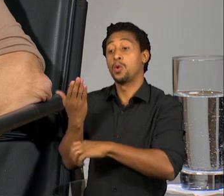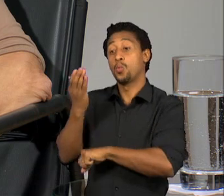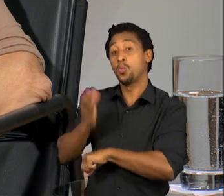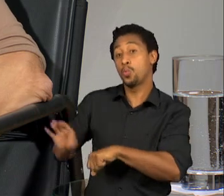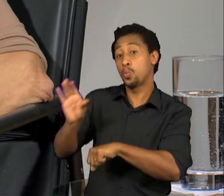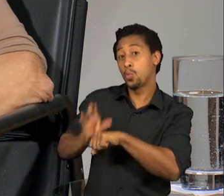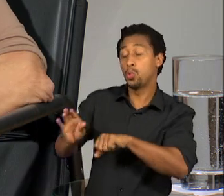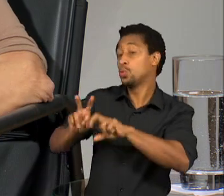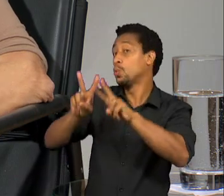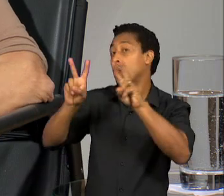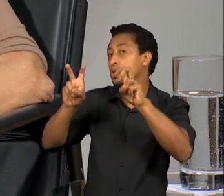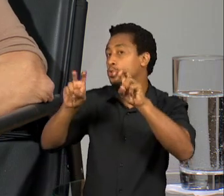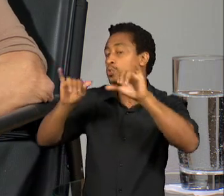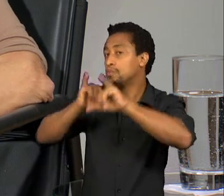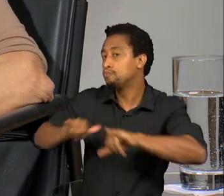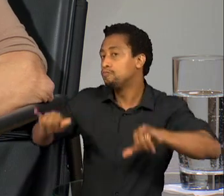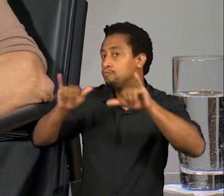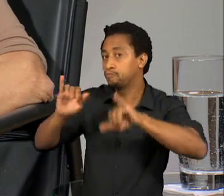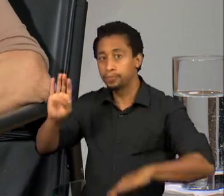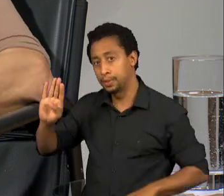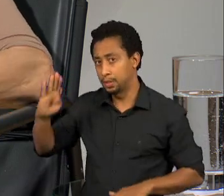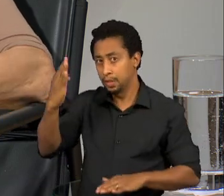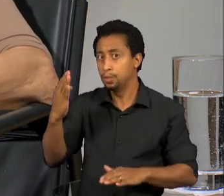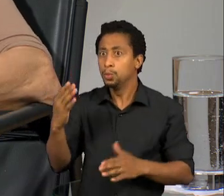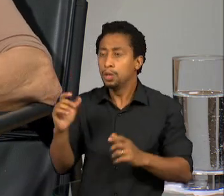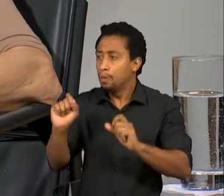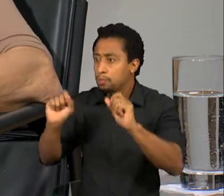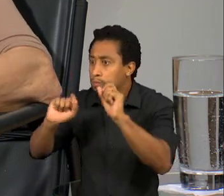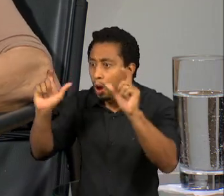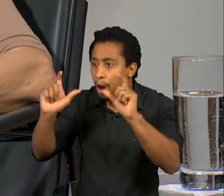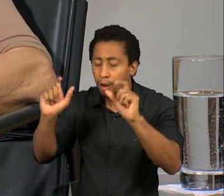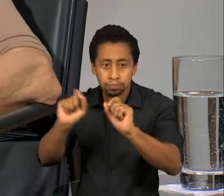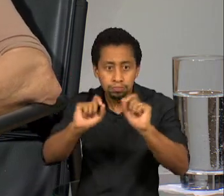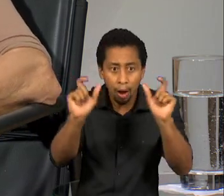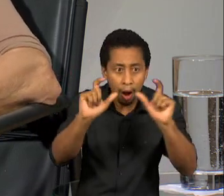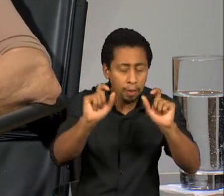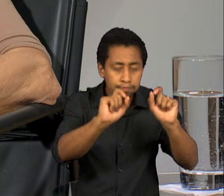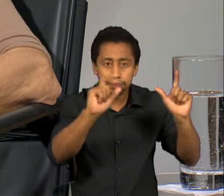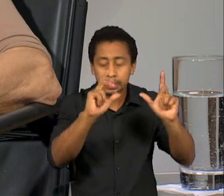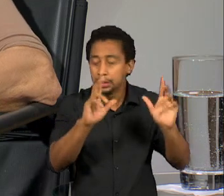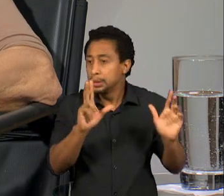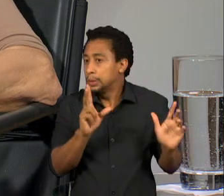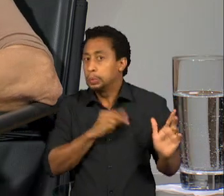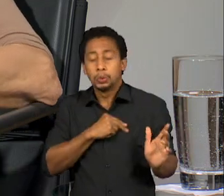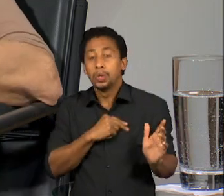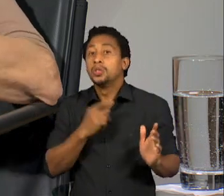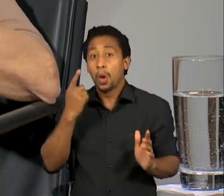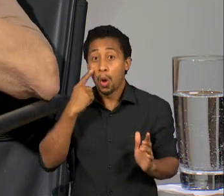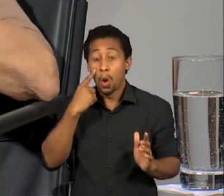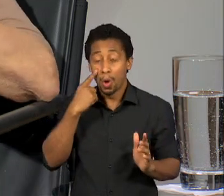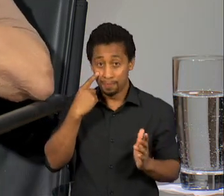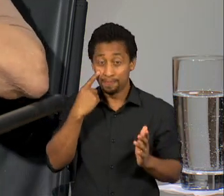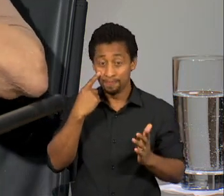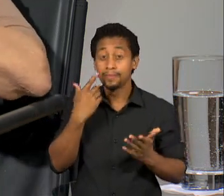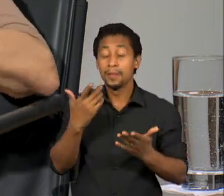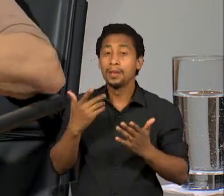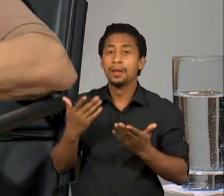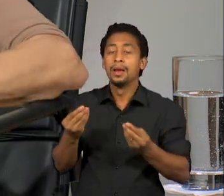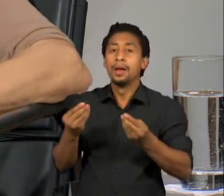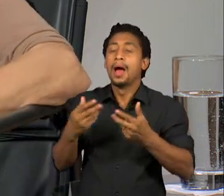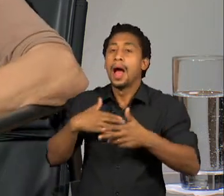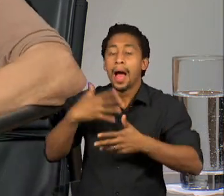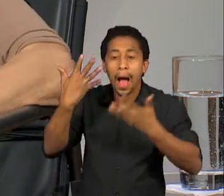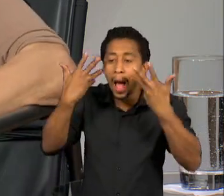impressionada. Nenhum ser vivo, nem ratos, nem coelhos, proliferam com a